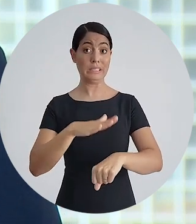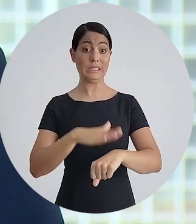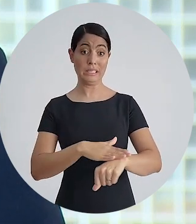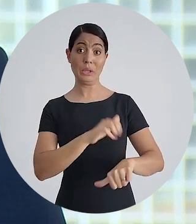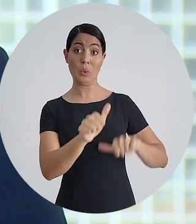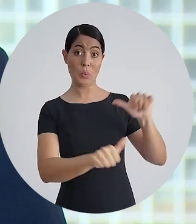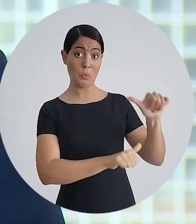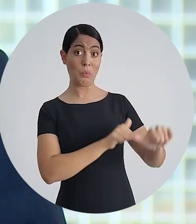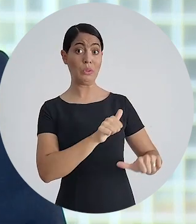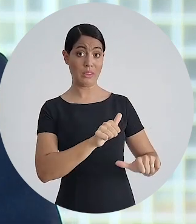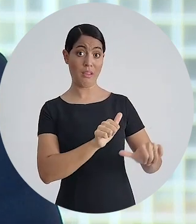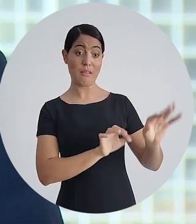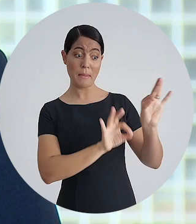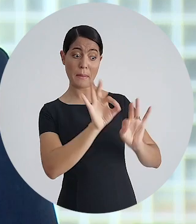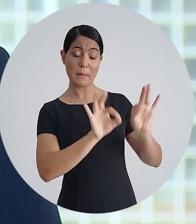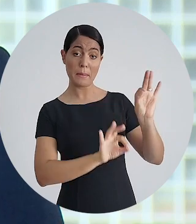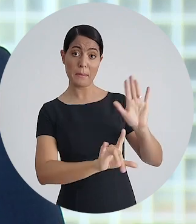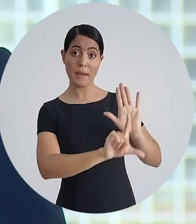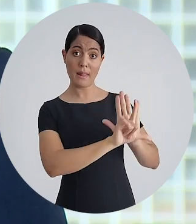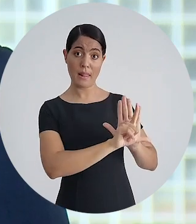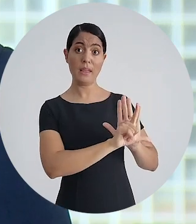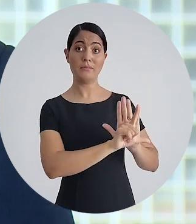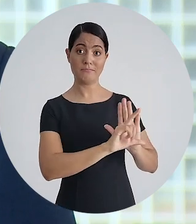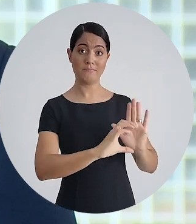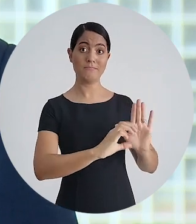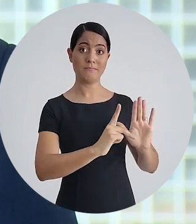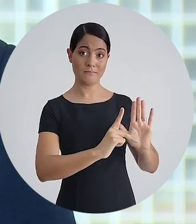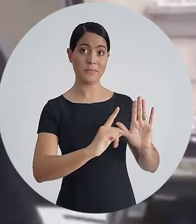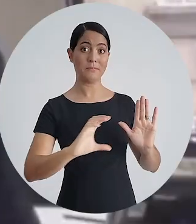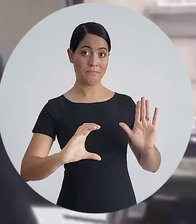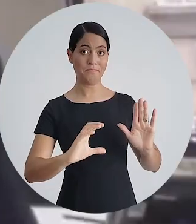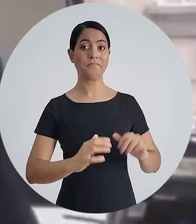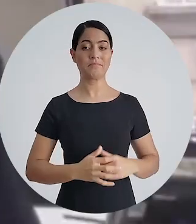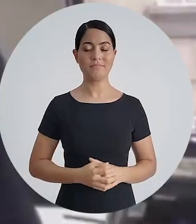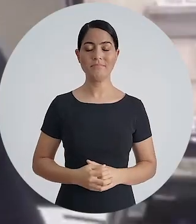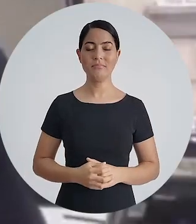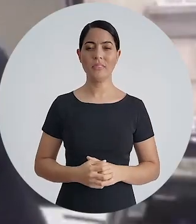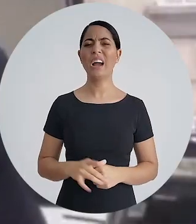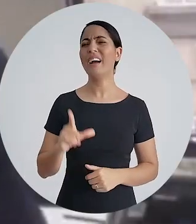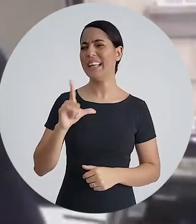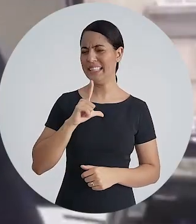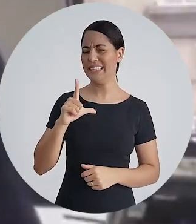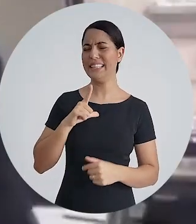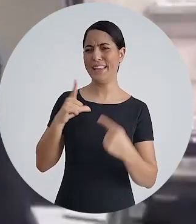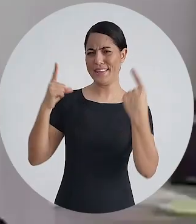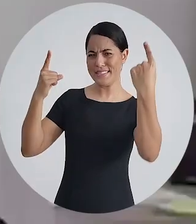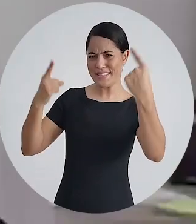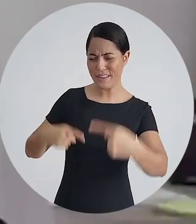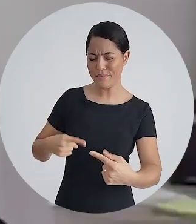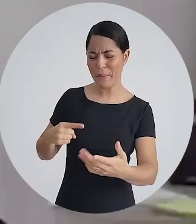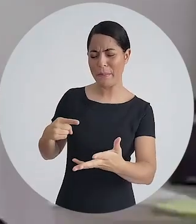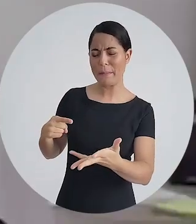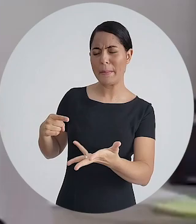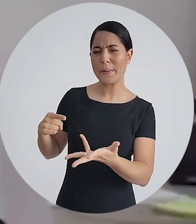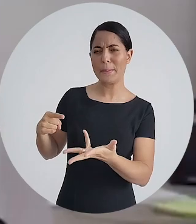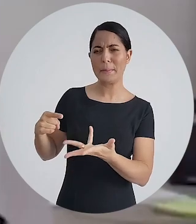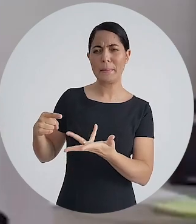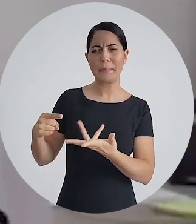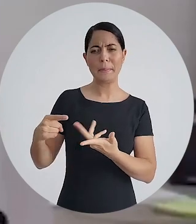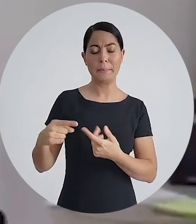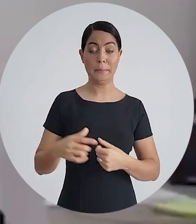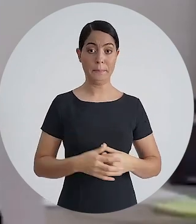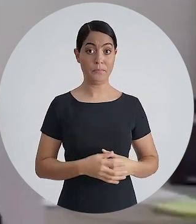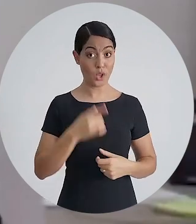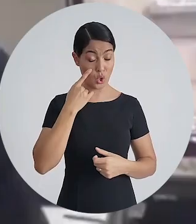advocacia se vê no epicentro da reforma processual civil. São muitos os desafios, né?